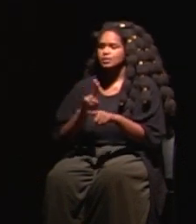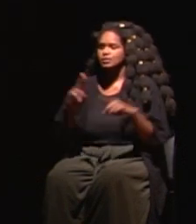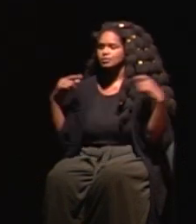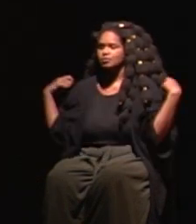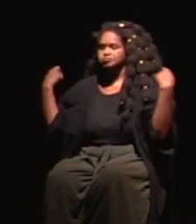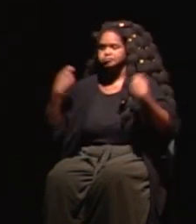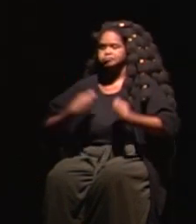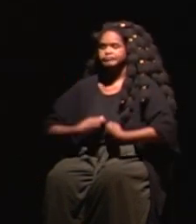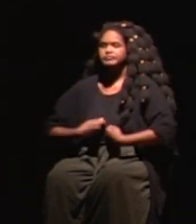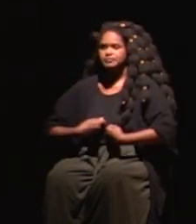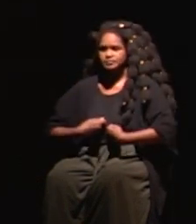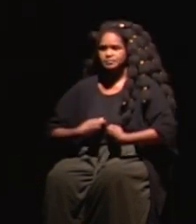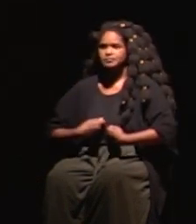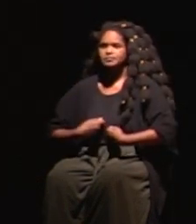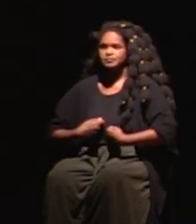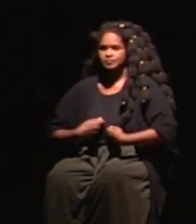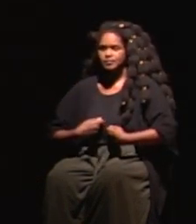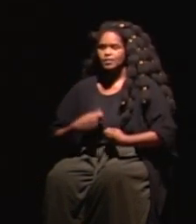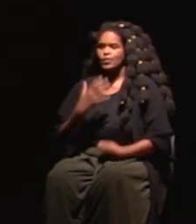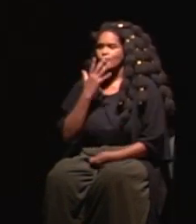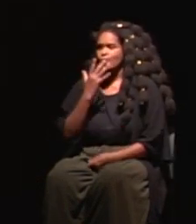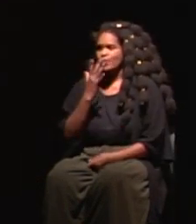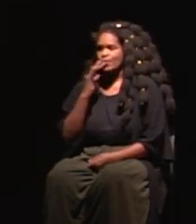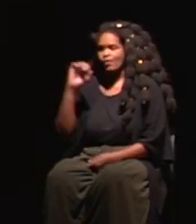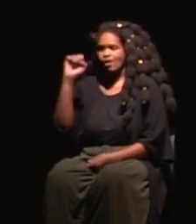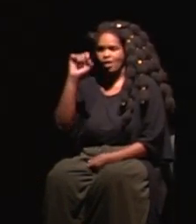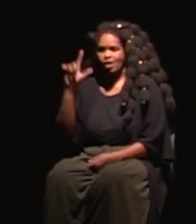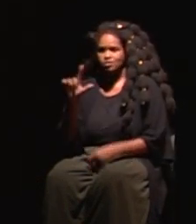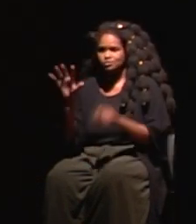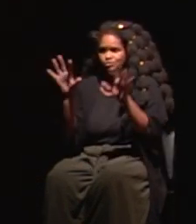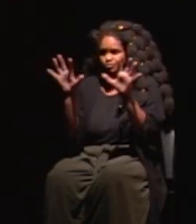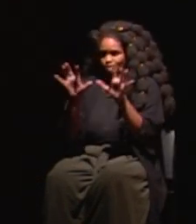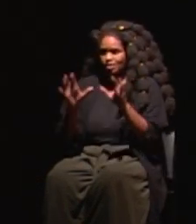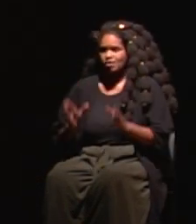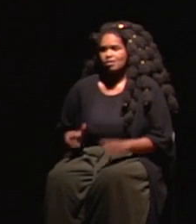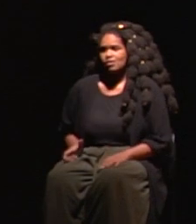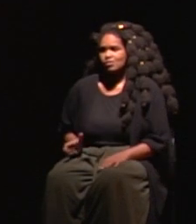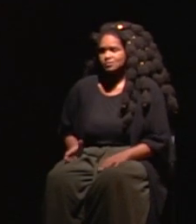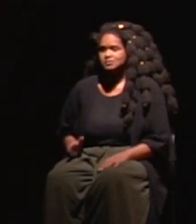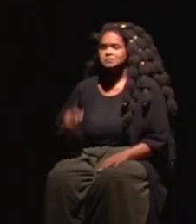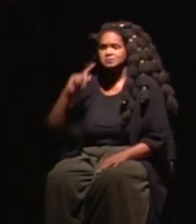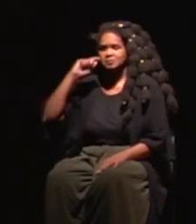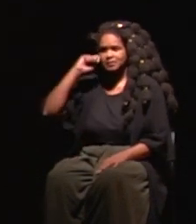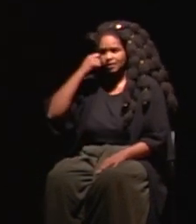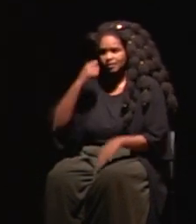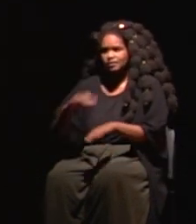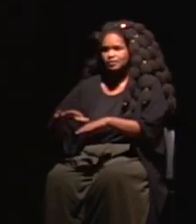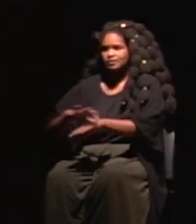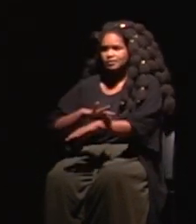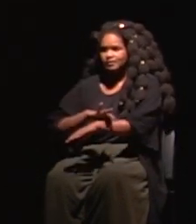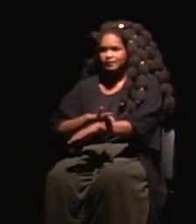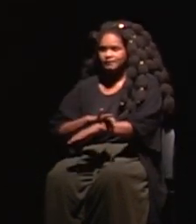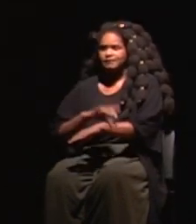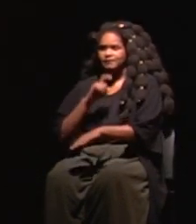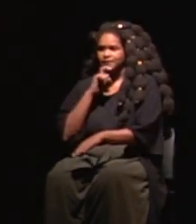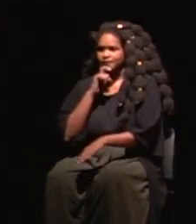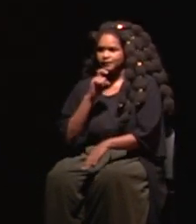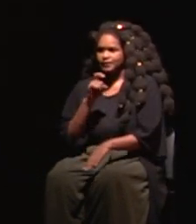um sobretudo de cor azul marinho, uma calça preta e um coturno verde.